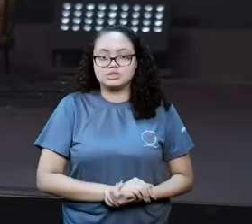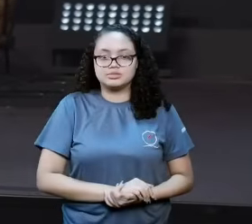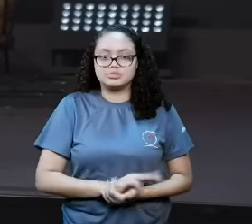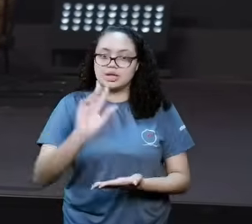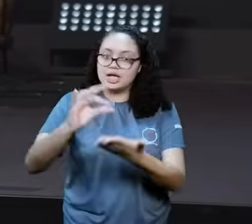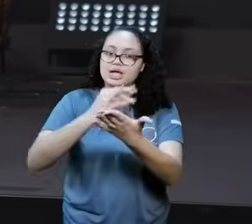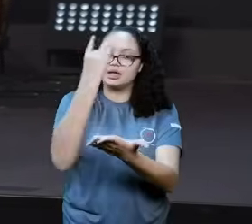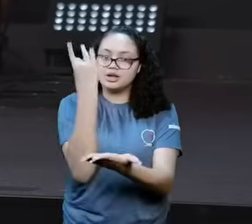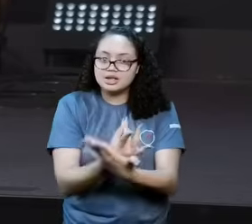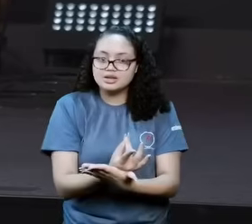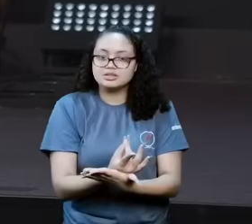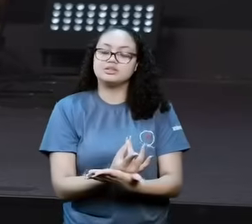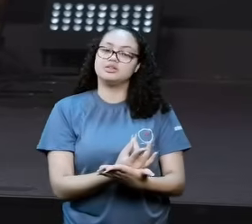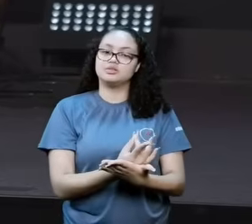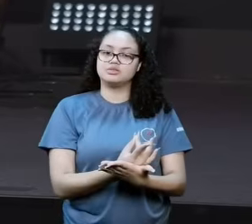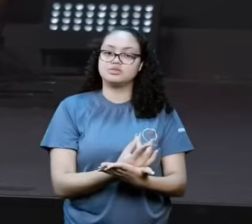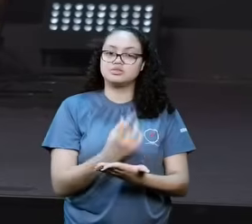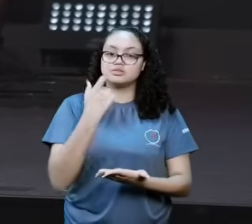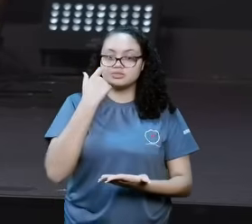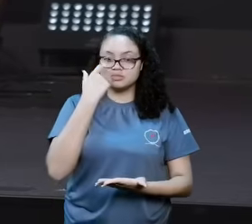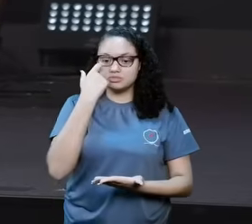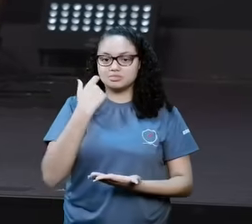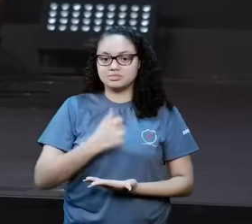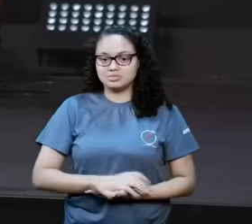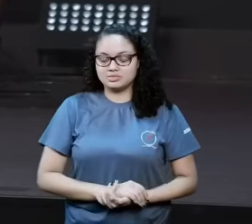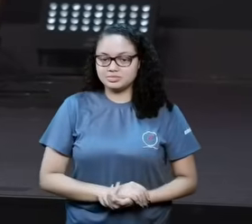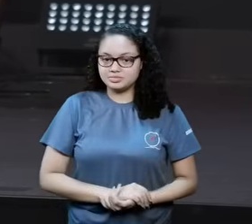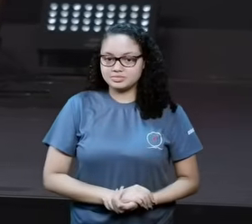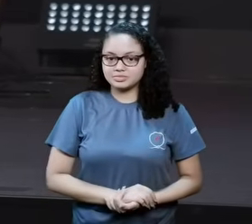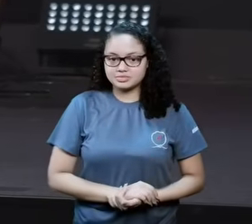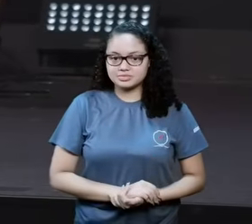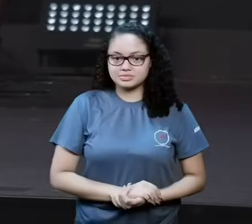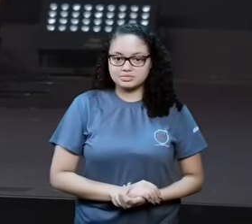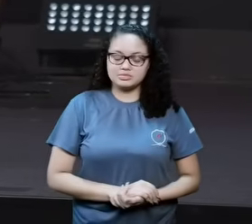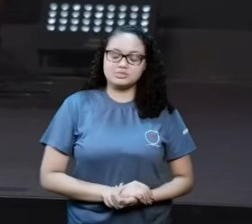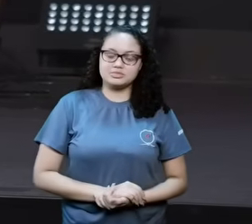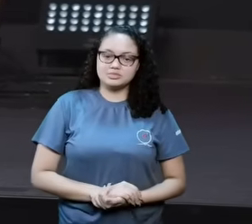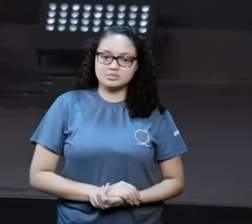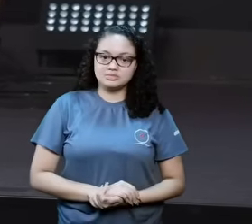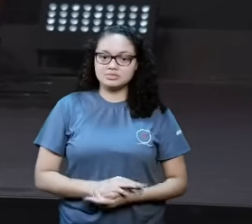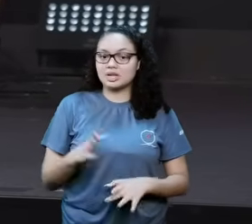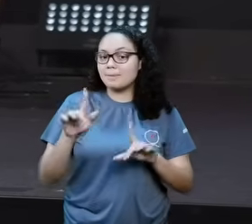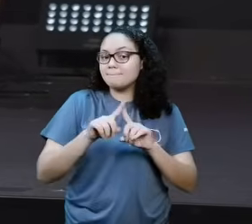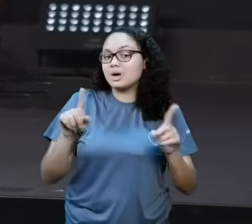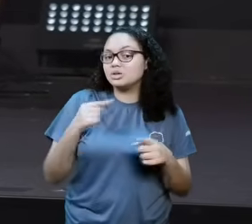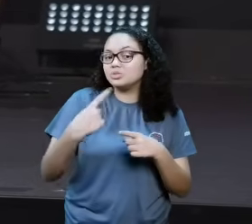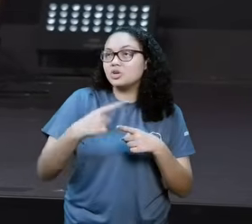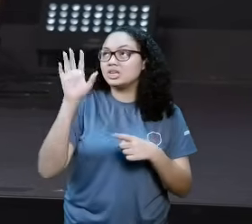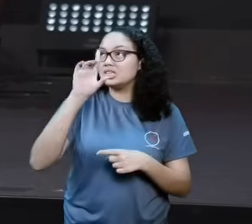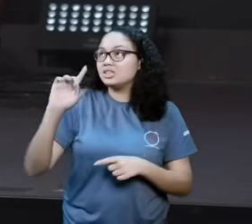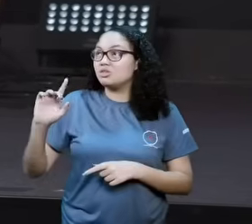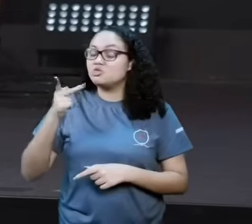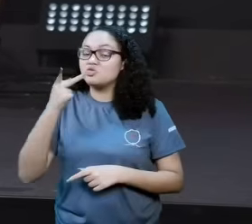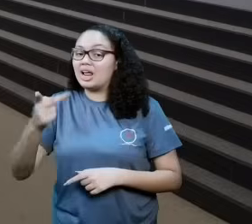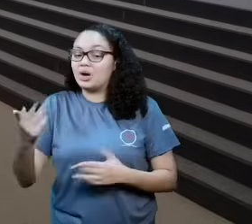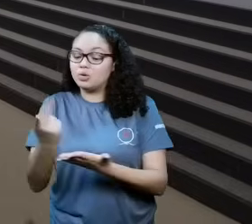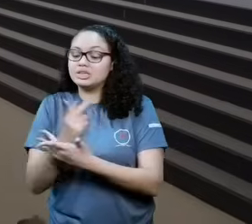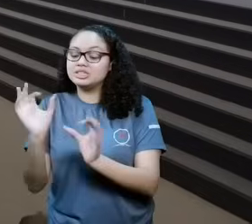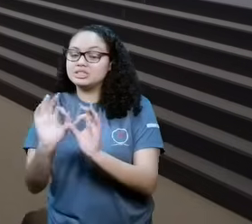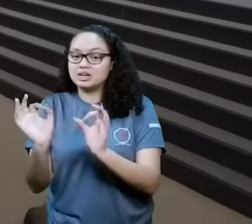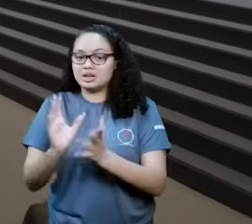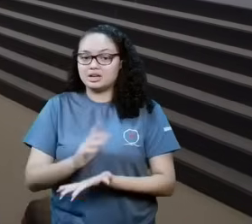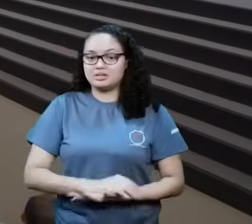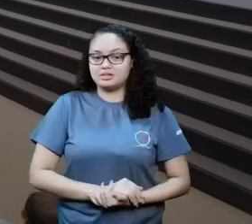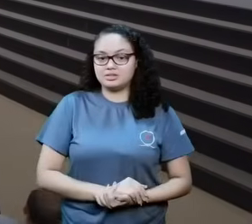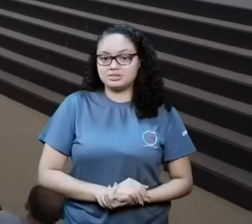Heresia! Antes tudo que eu. Não. Mas por que que quando Deus fala não acontece nada? E é por isso que eu gosto da